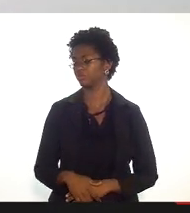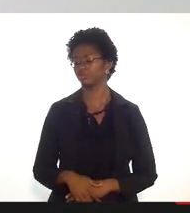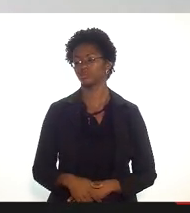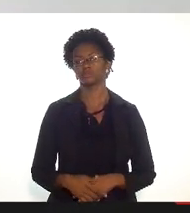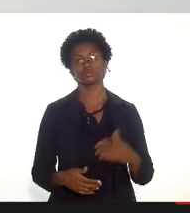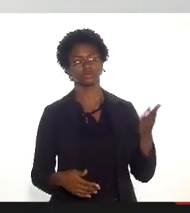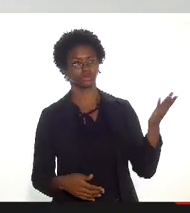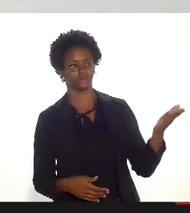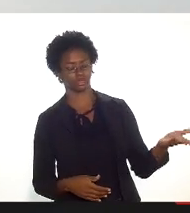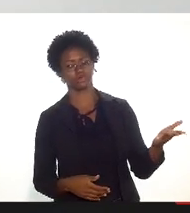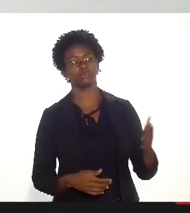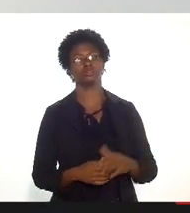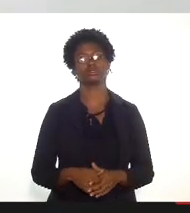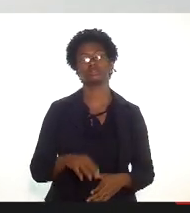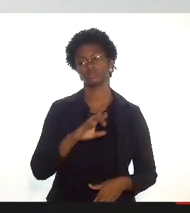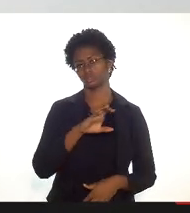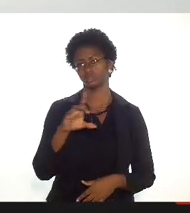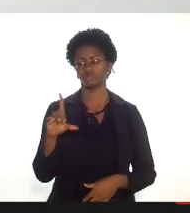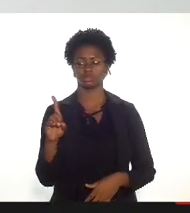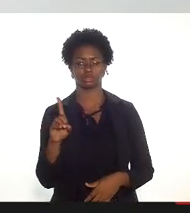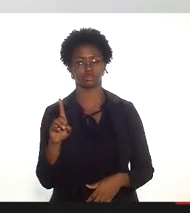a coordenadora, então,